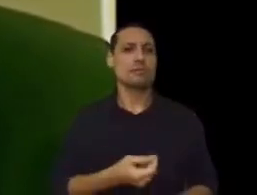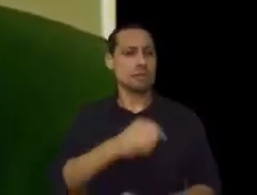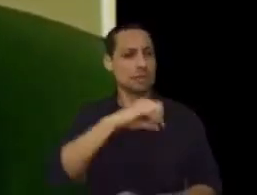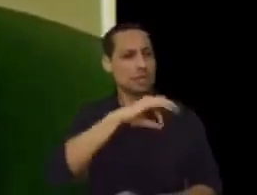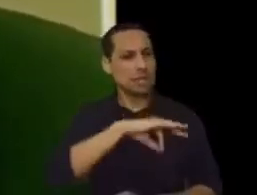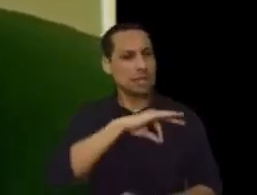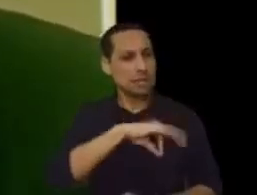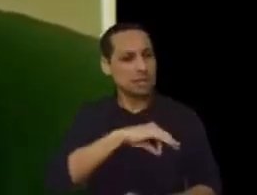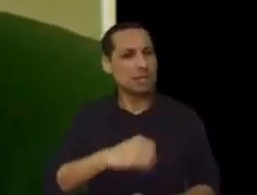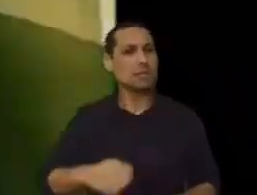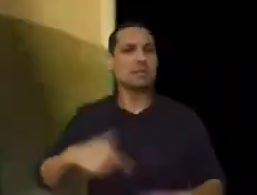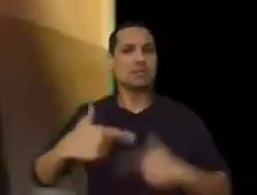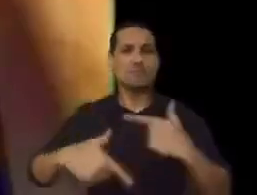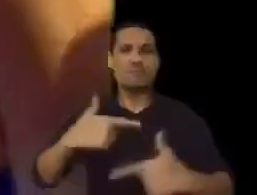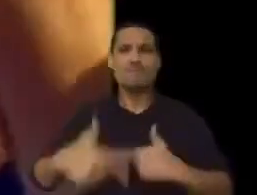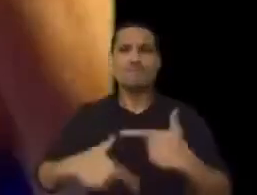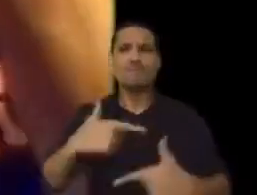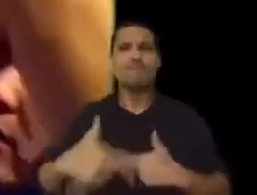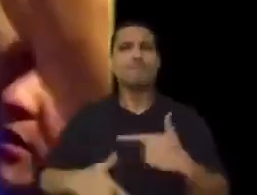A CUT quer mudar o Brasil.